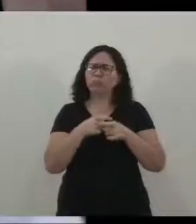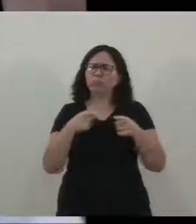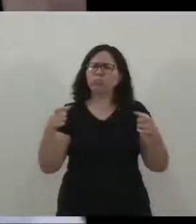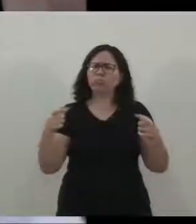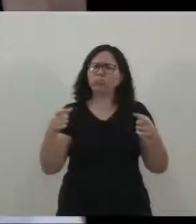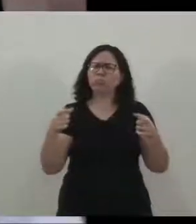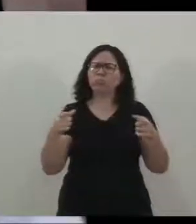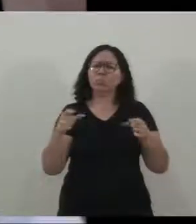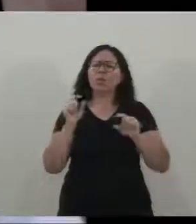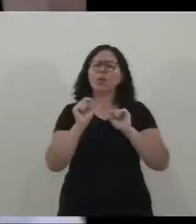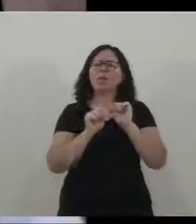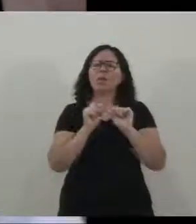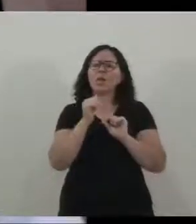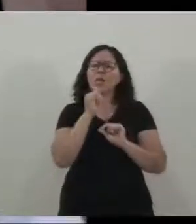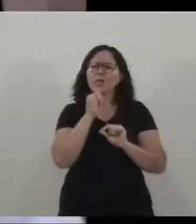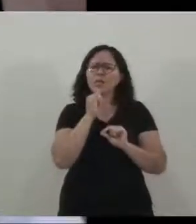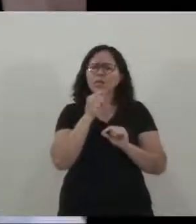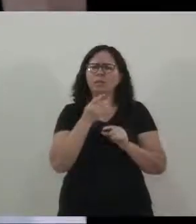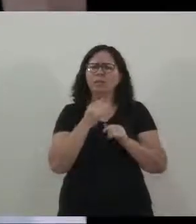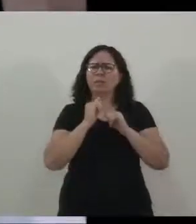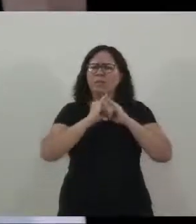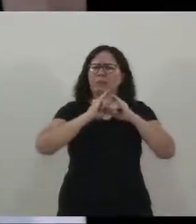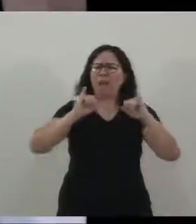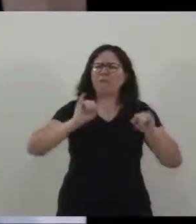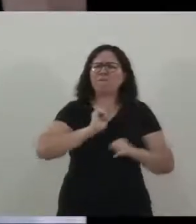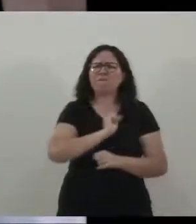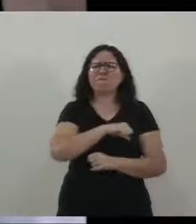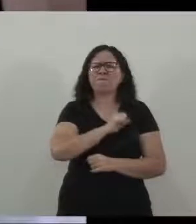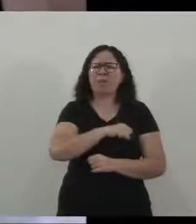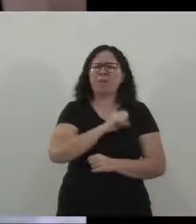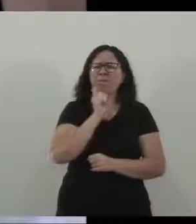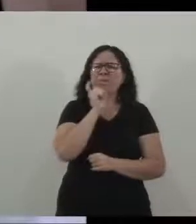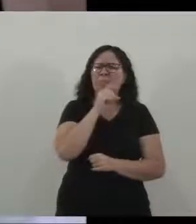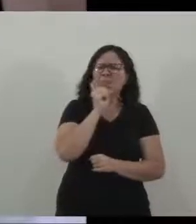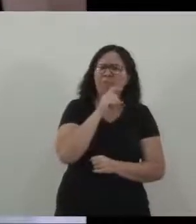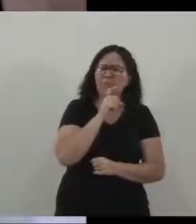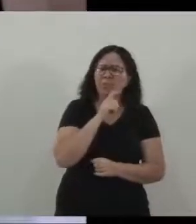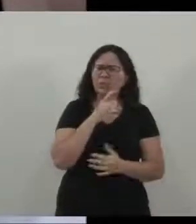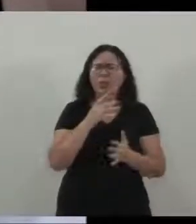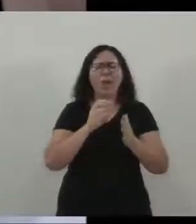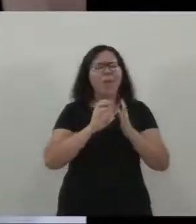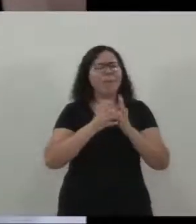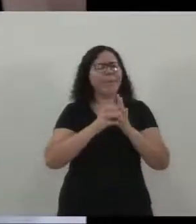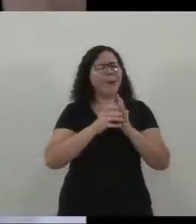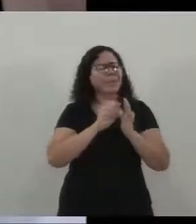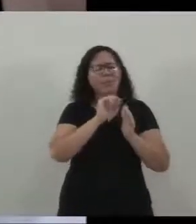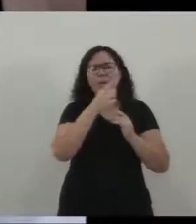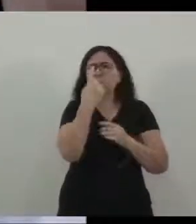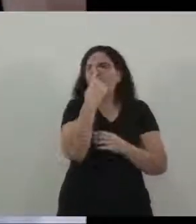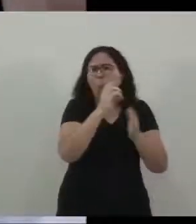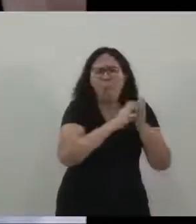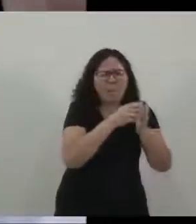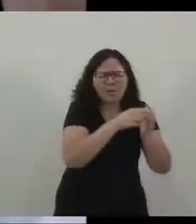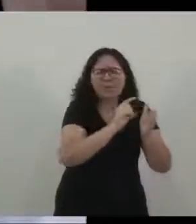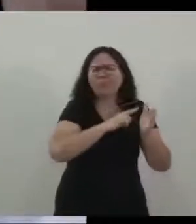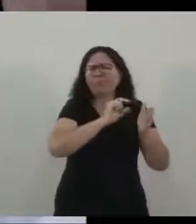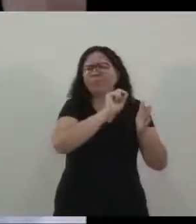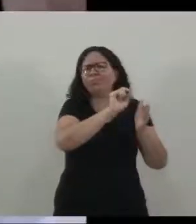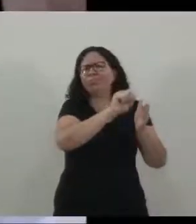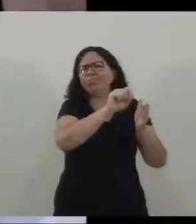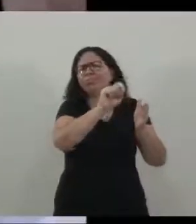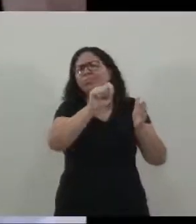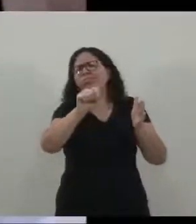refiro à propagação de falsas notícias. Isso vale para qualquer partido, né? Não é só para um partido. Acho que isso